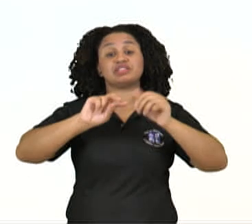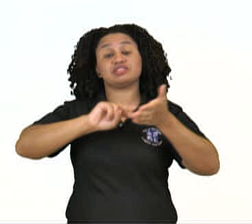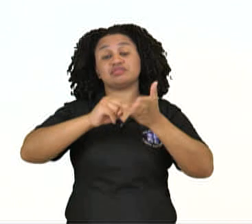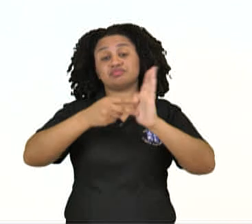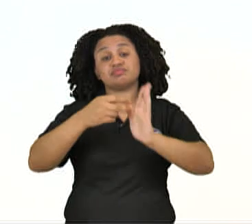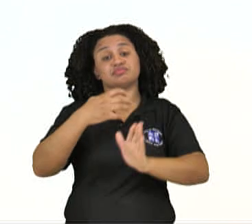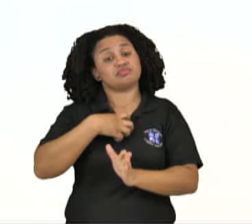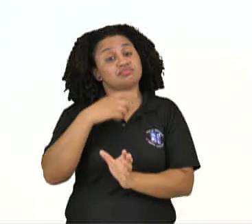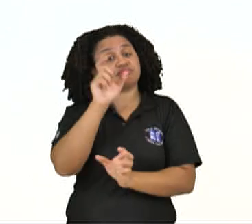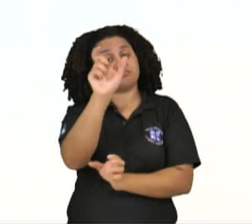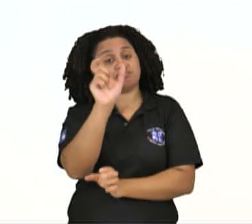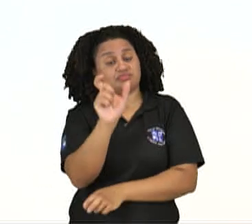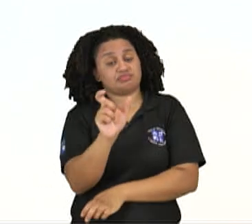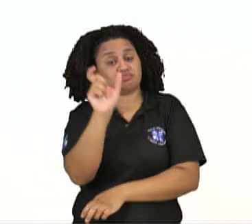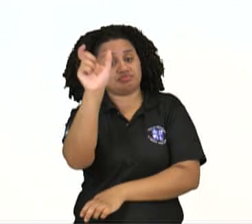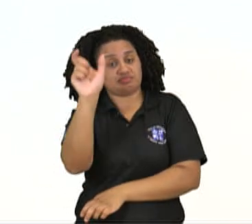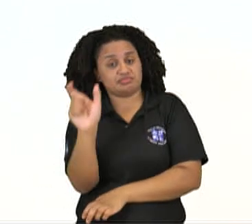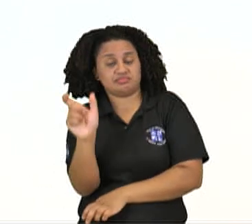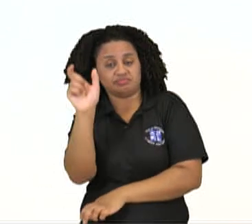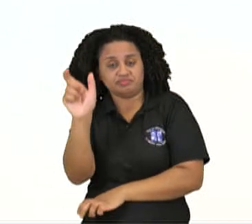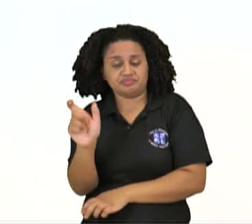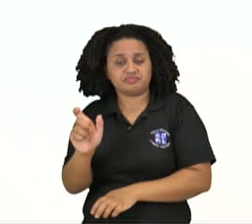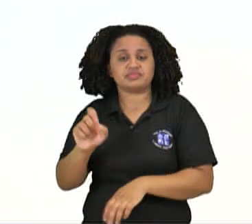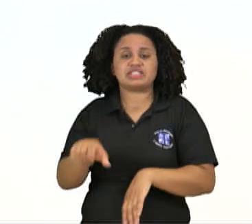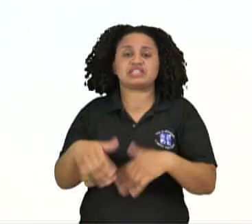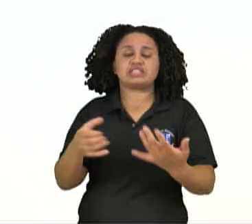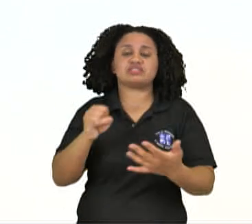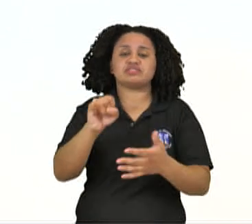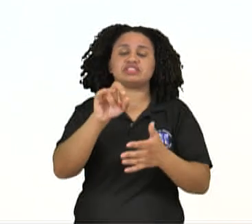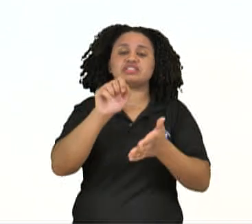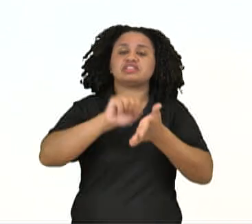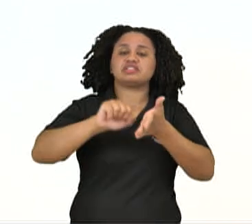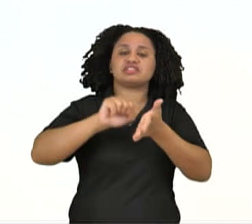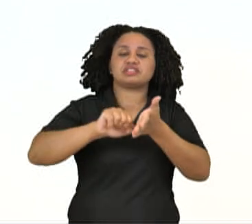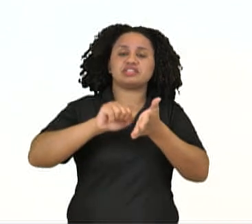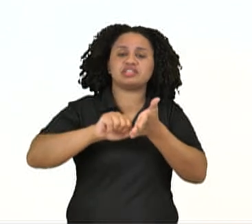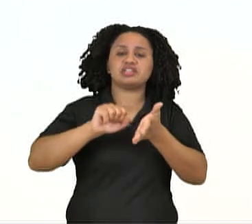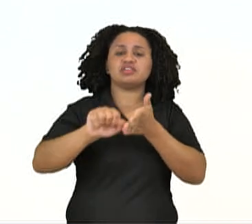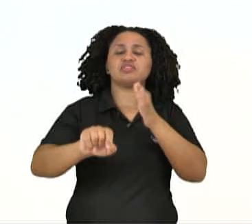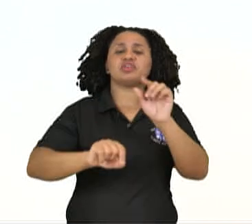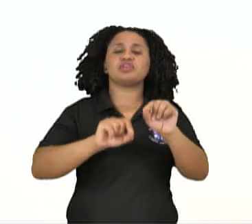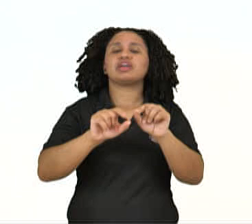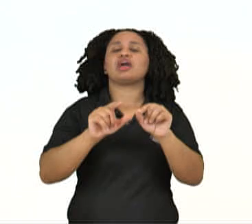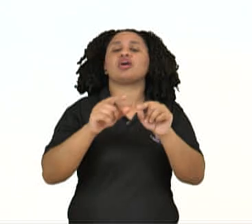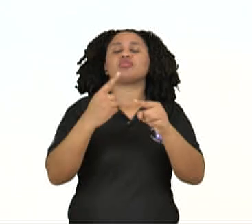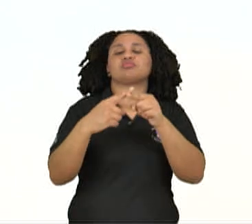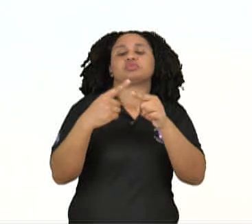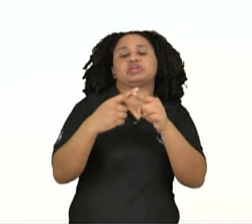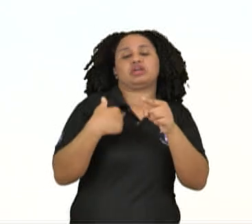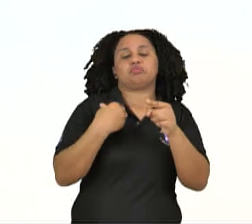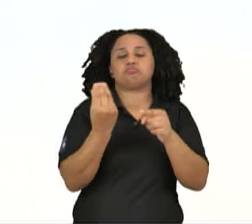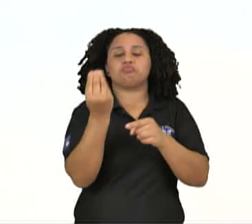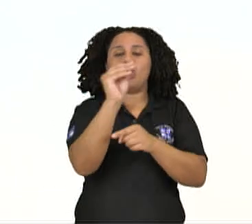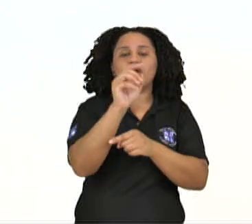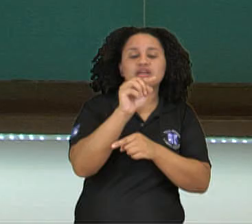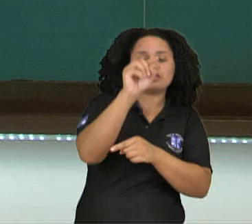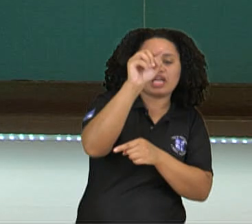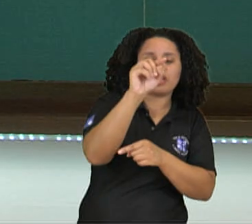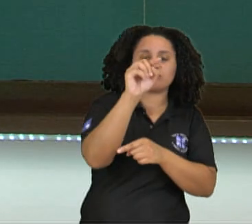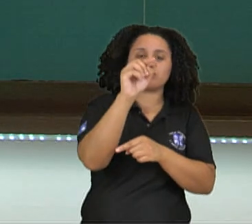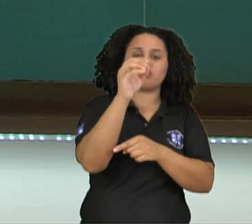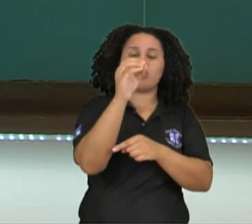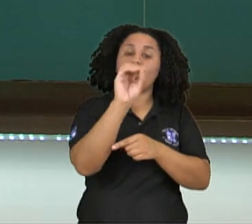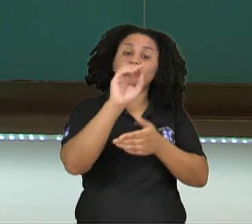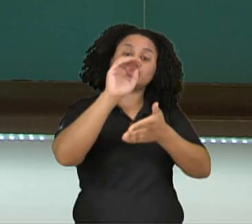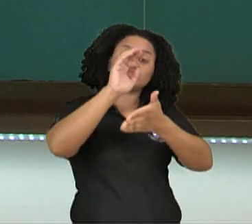entre essas palavras. Né? Então, se vocês escreveram aí que o simples fato de a gente colocar o acento